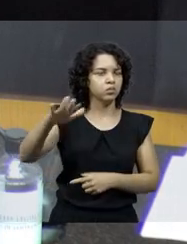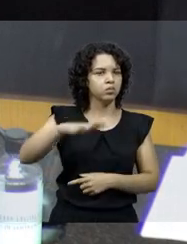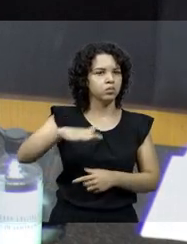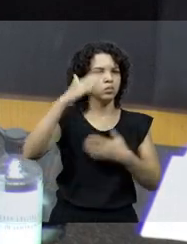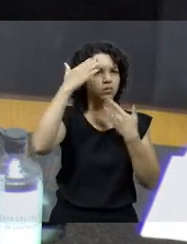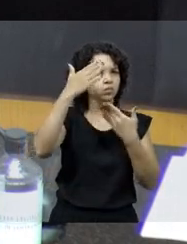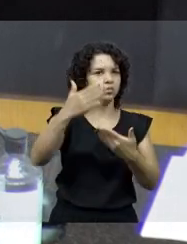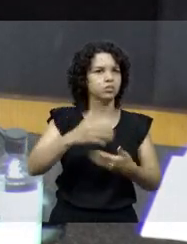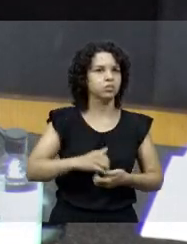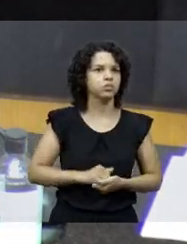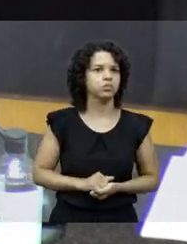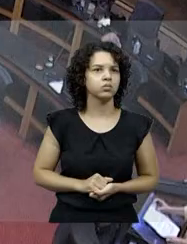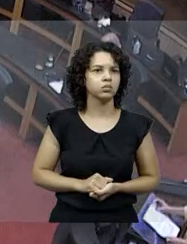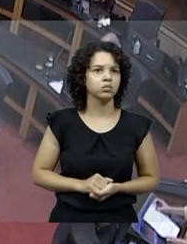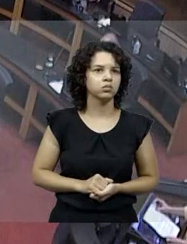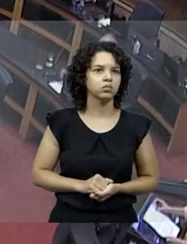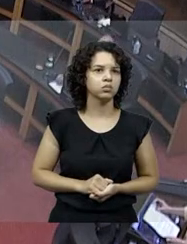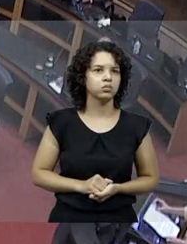Obrigado, Ana.